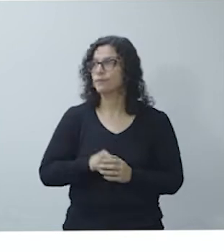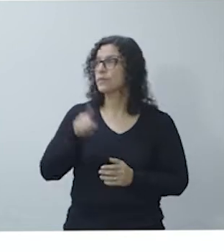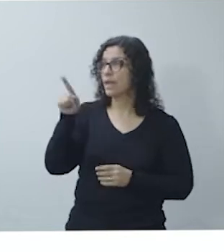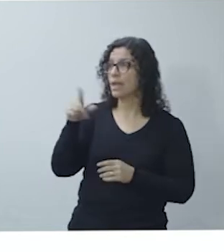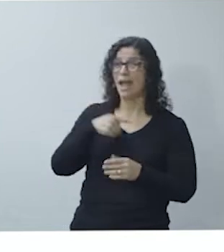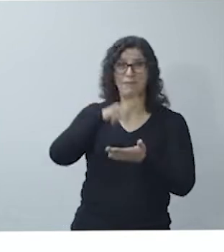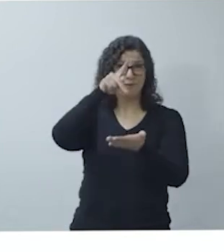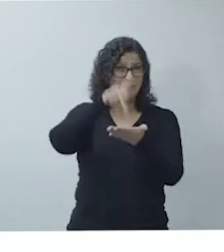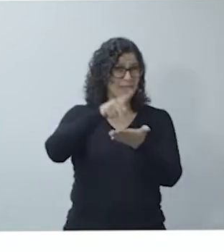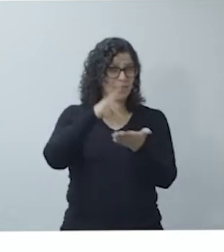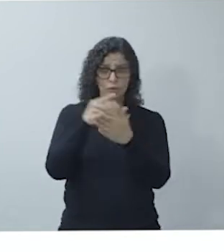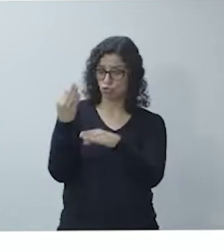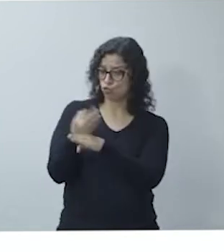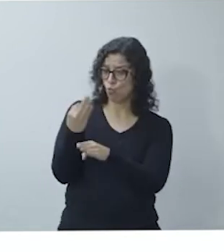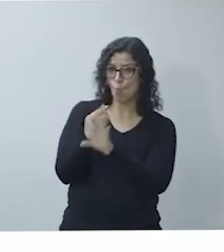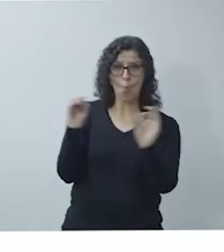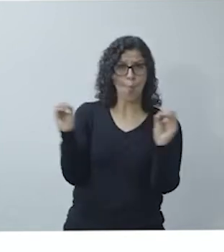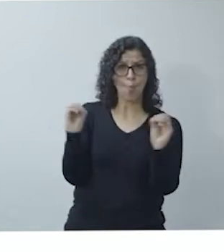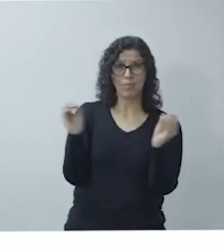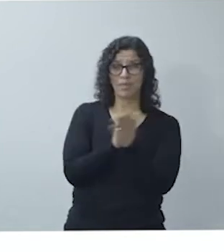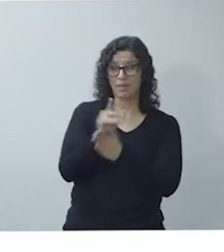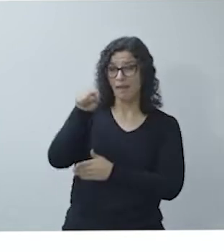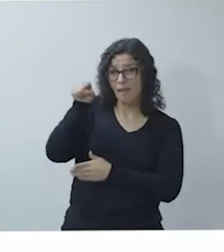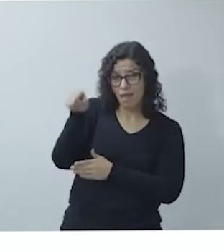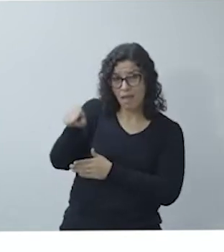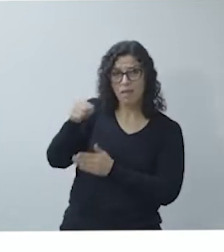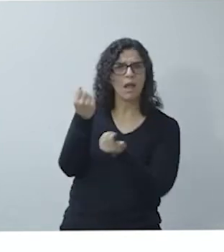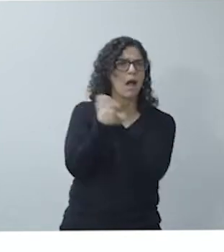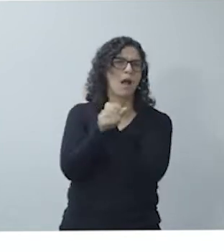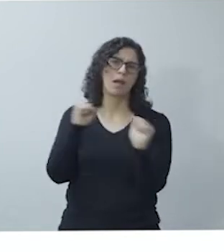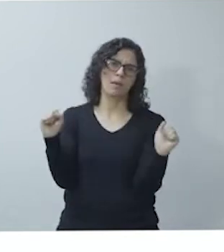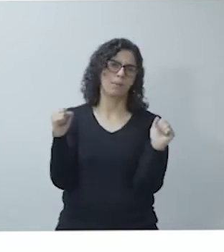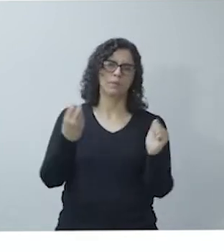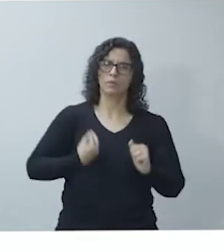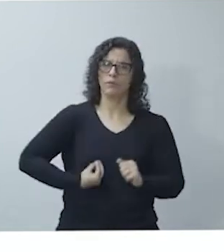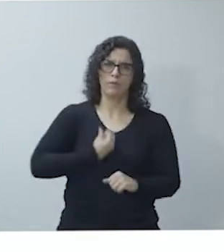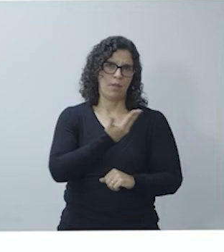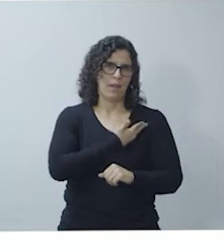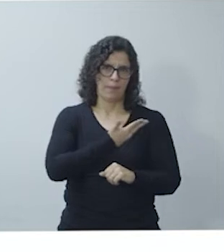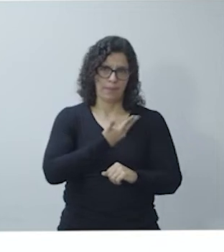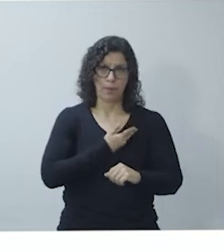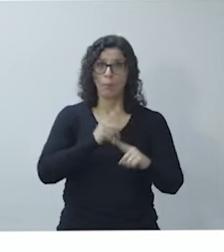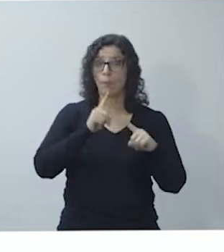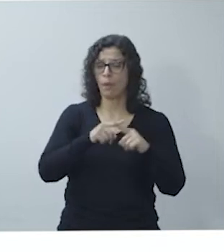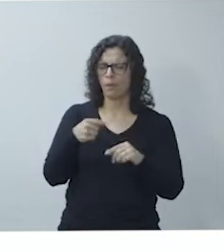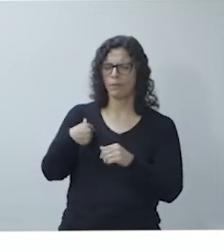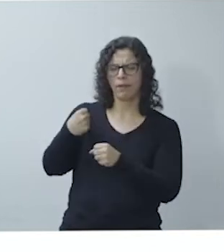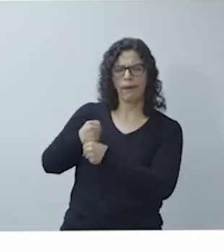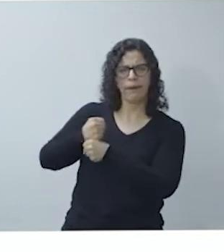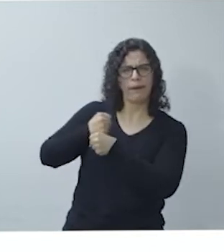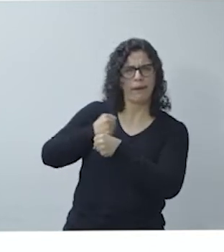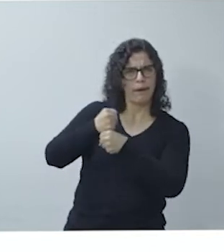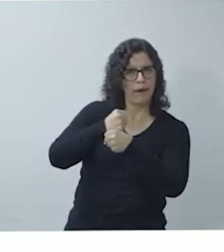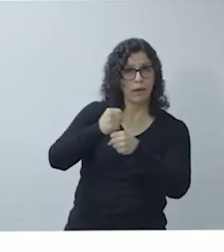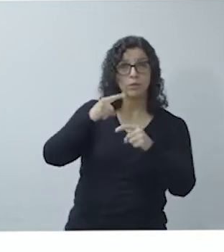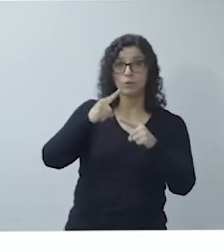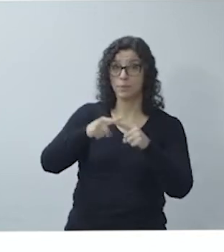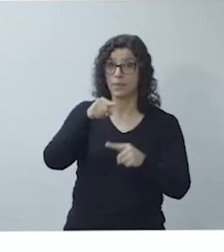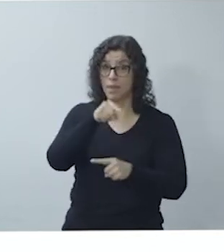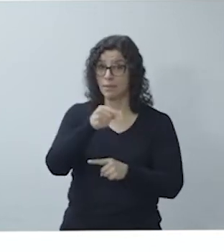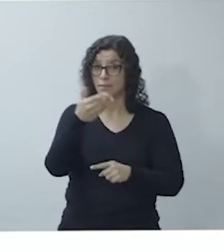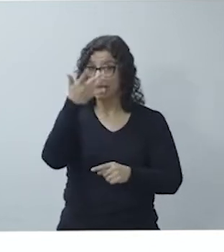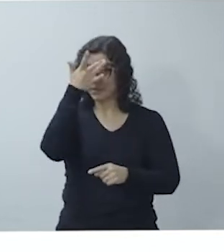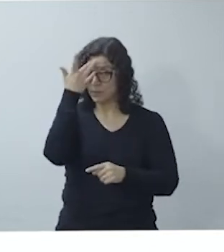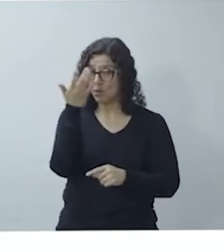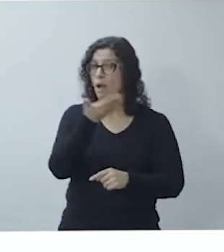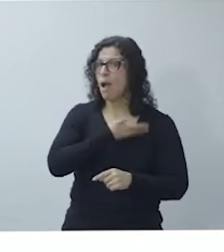o toleravam. Era-lhe impossível ter amigos, por muito tempo, porque esses